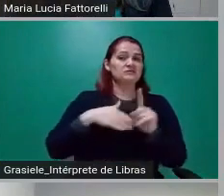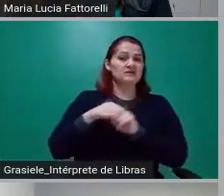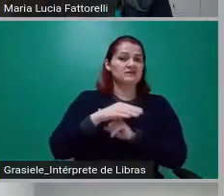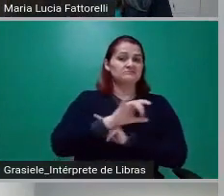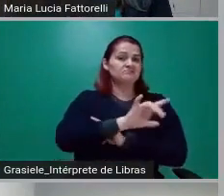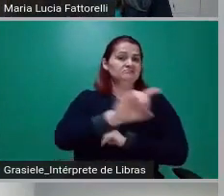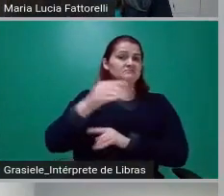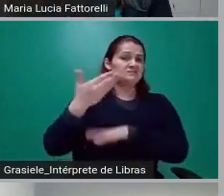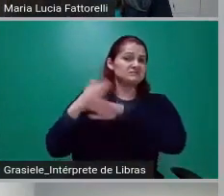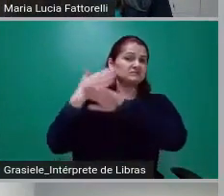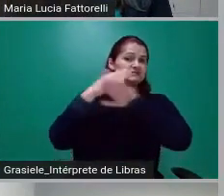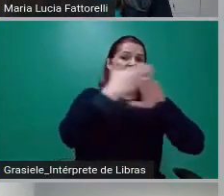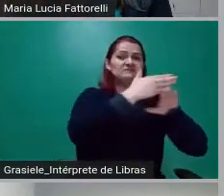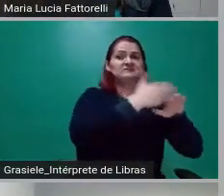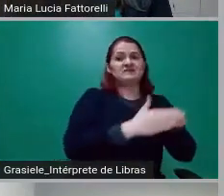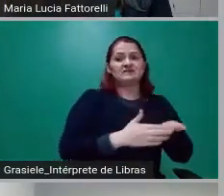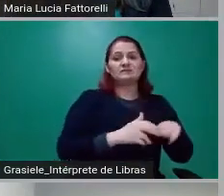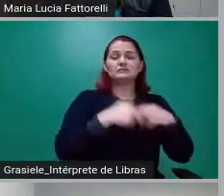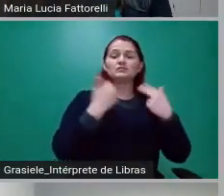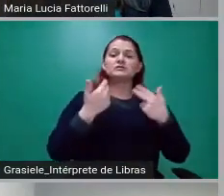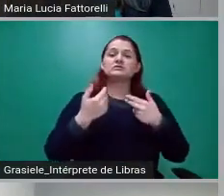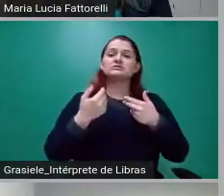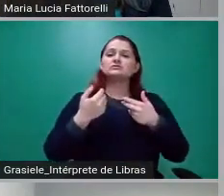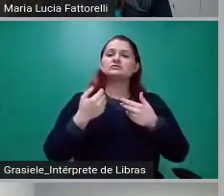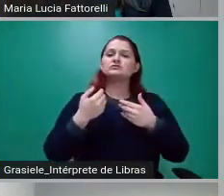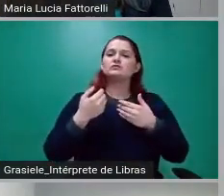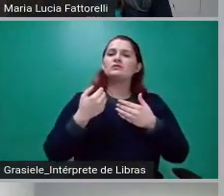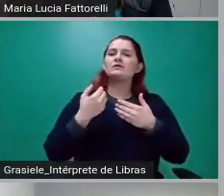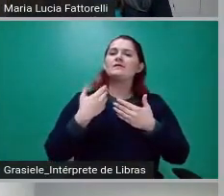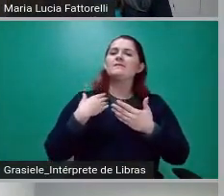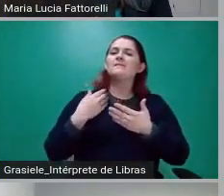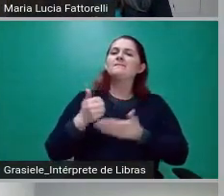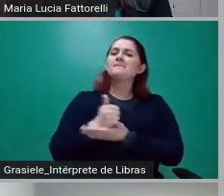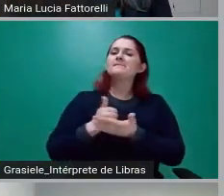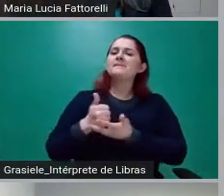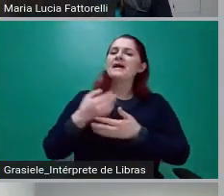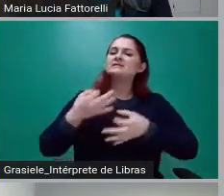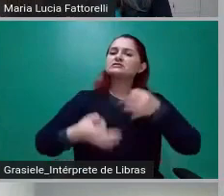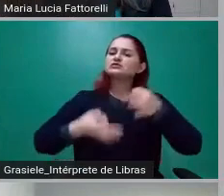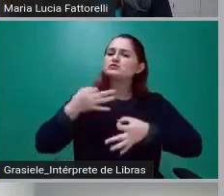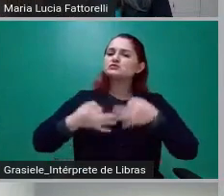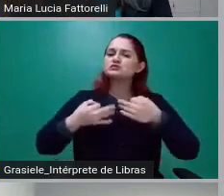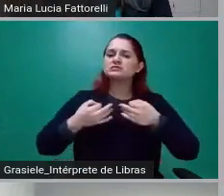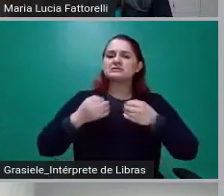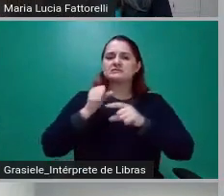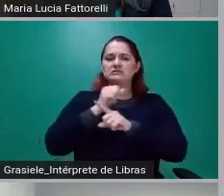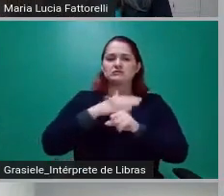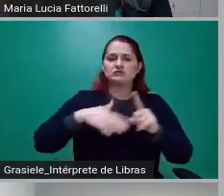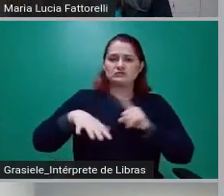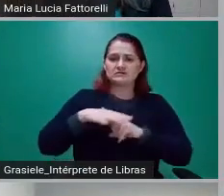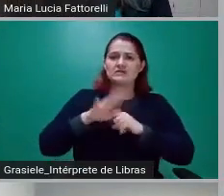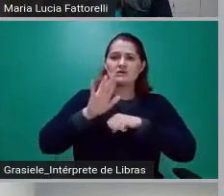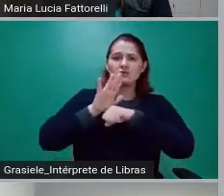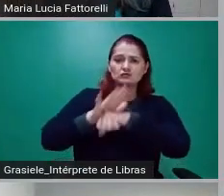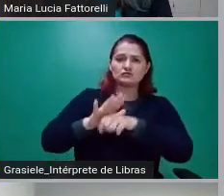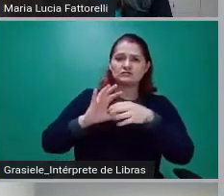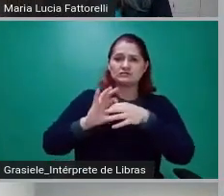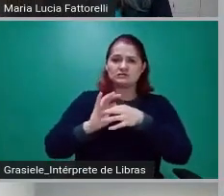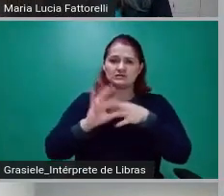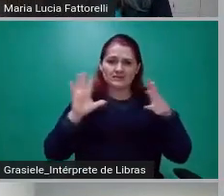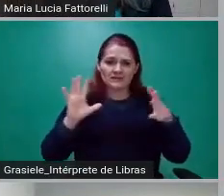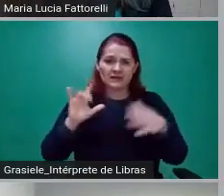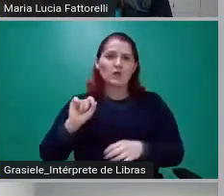os princípios de justiça social, de sociedade, de solidariedade e de liberdade